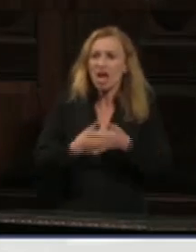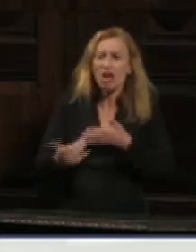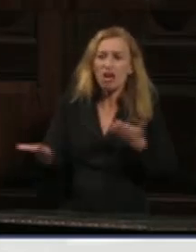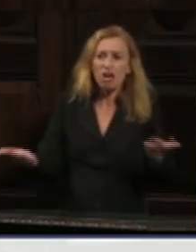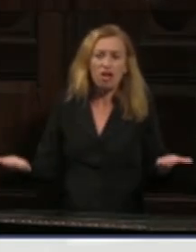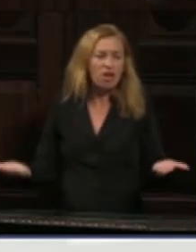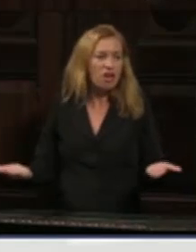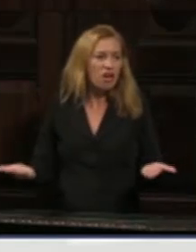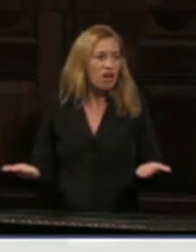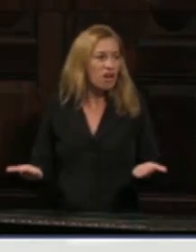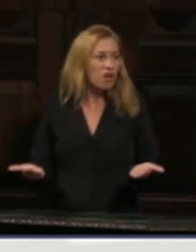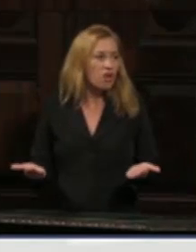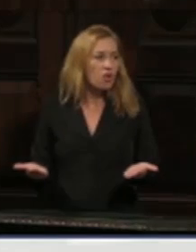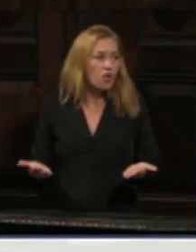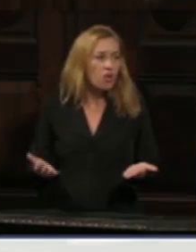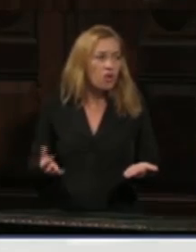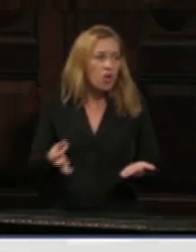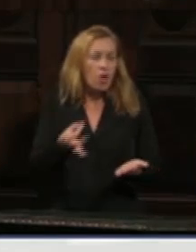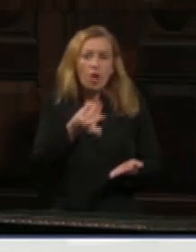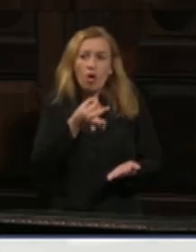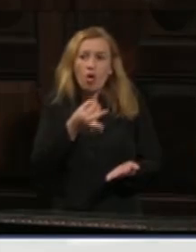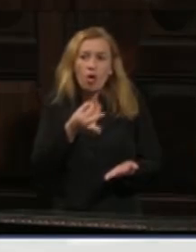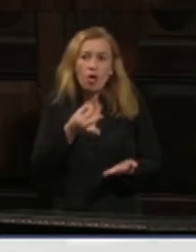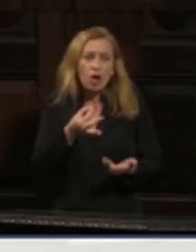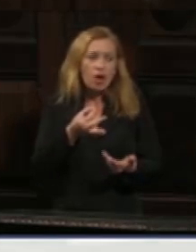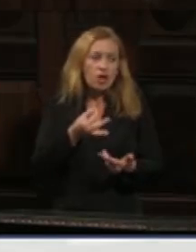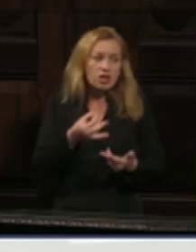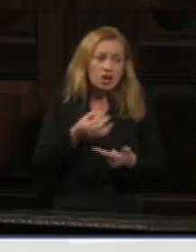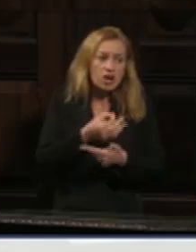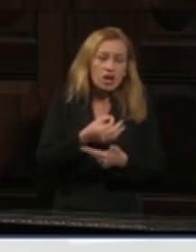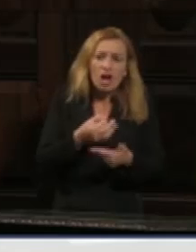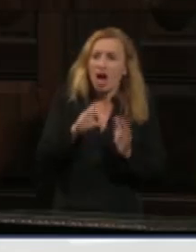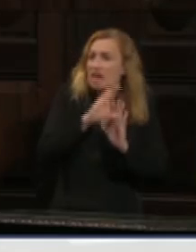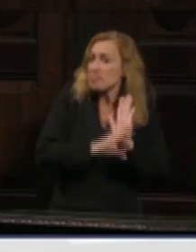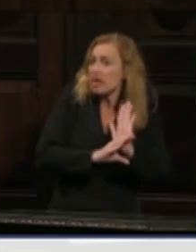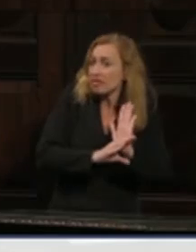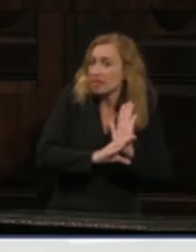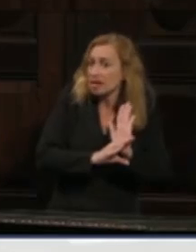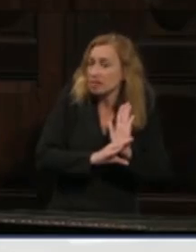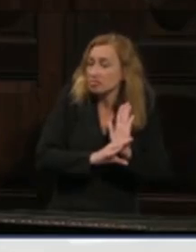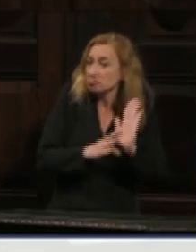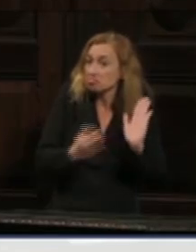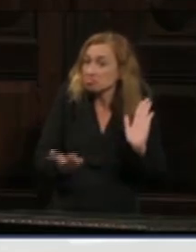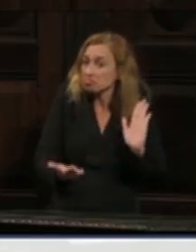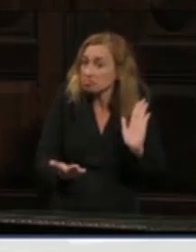absurdo de alguma emenda. Emenda é comum nos